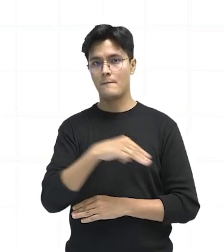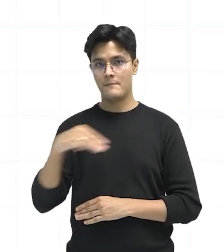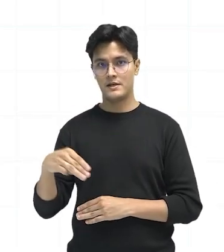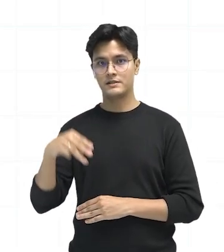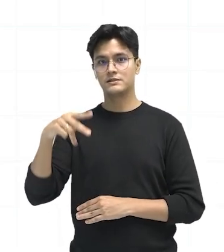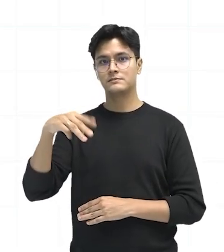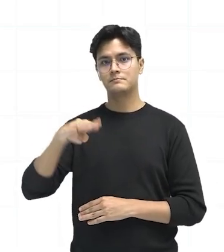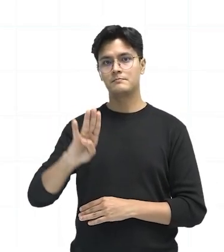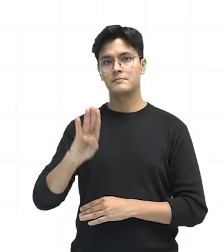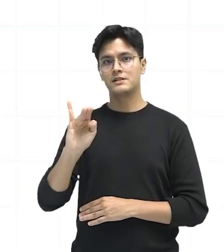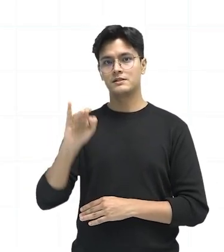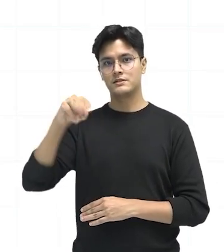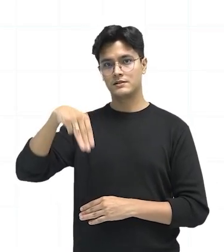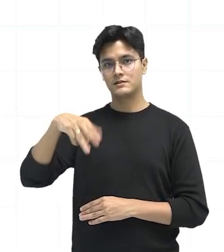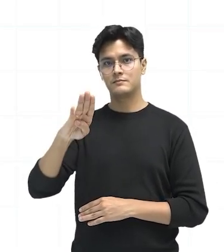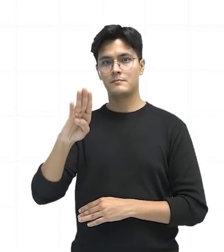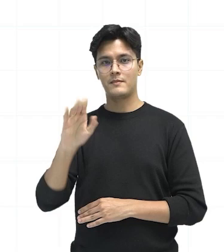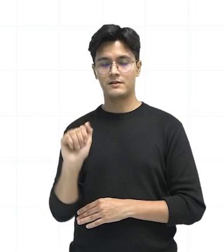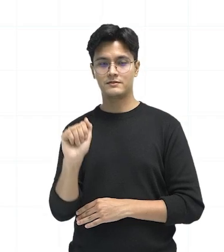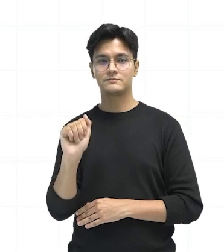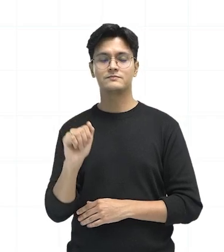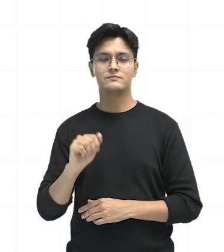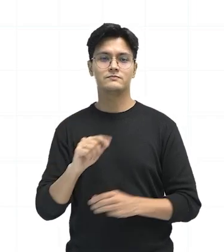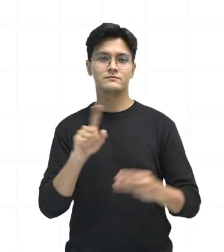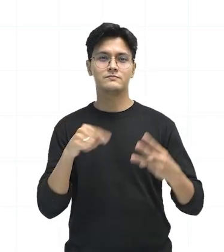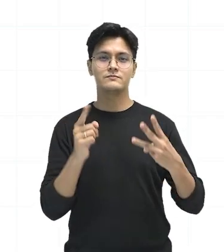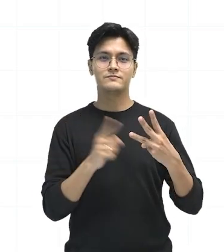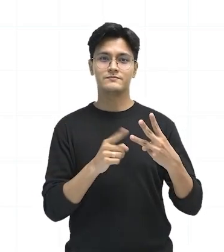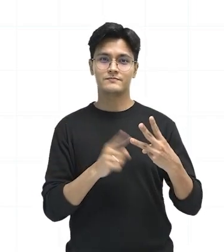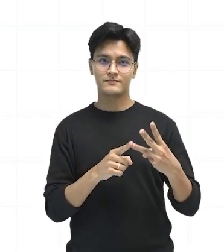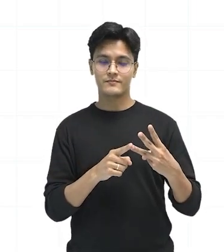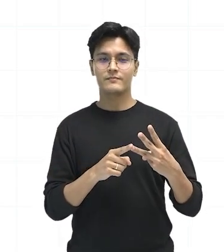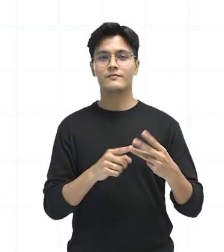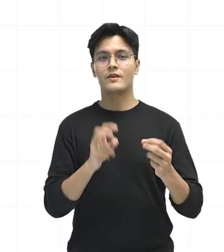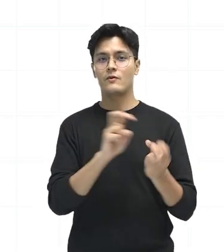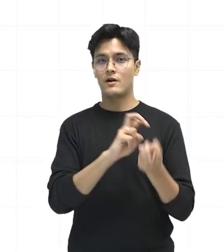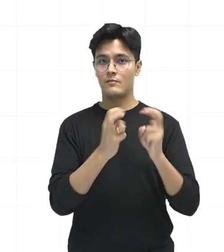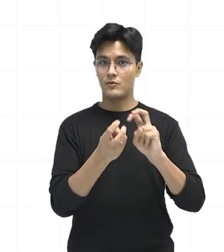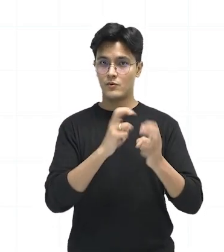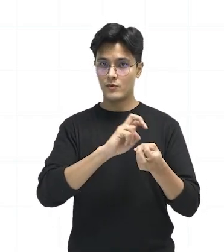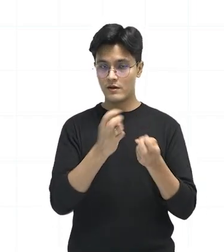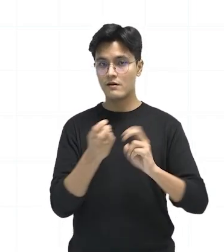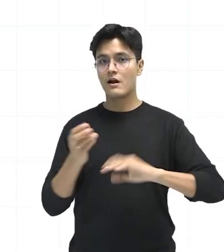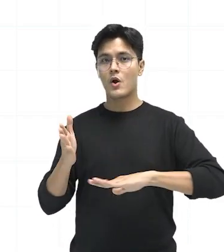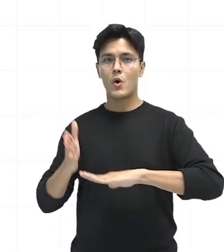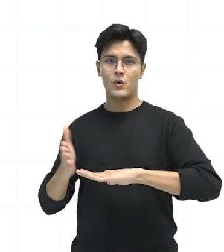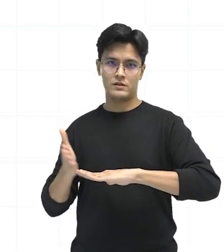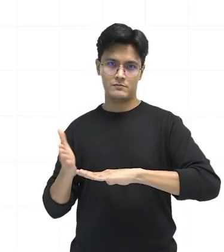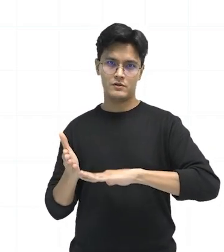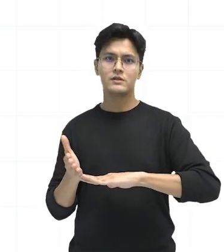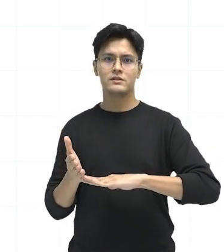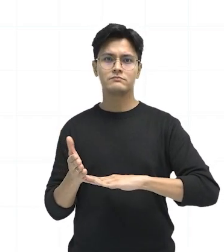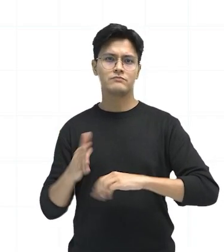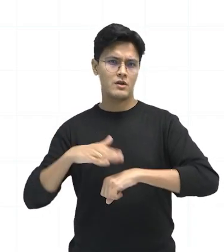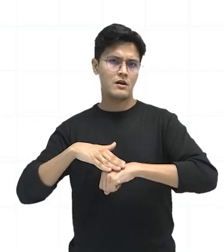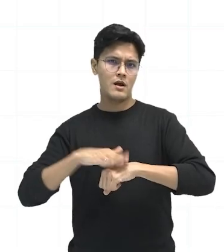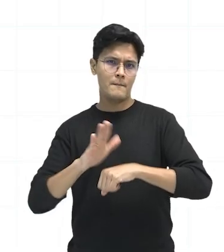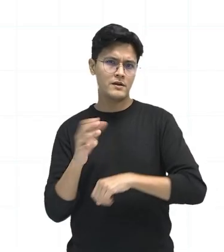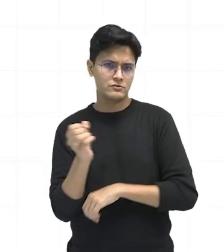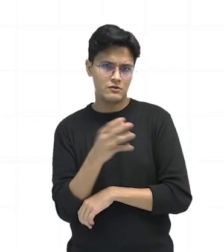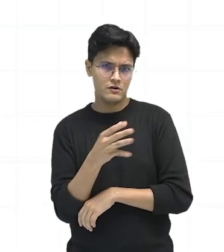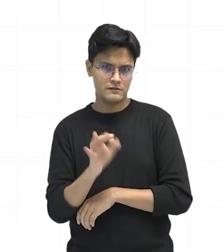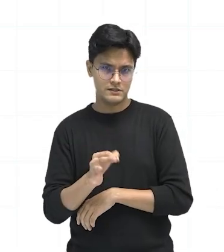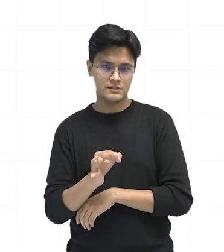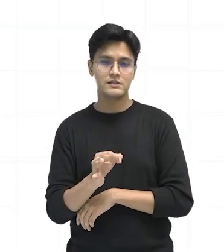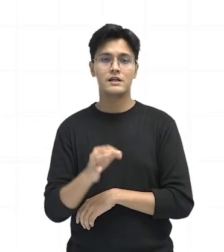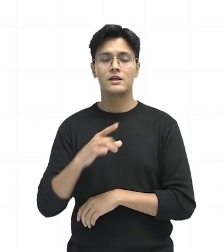Bimba. Em seguida, nós temos a capoeira contemporânea, que é a capoeira mais atual,